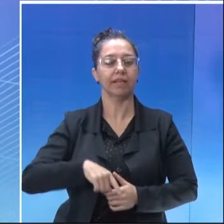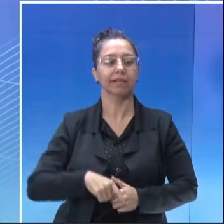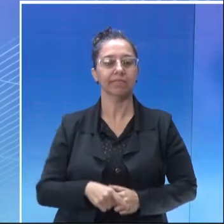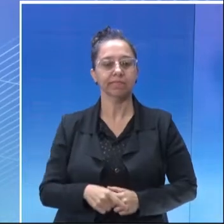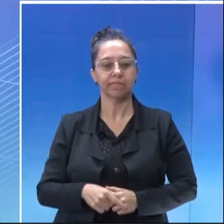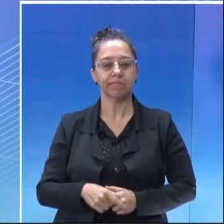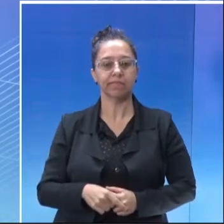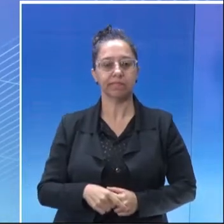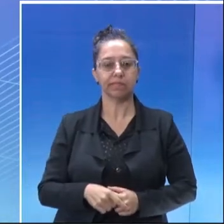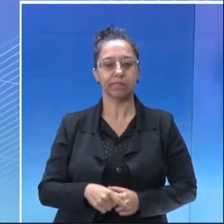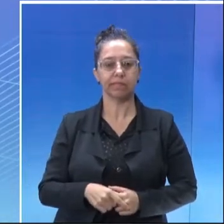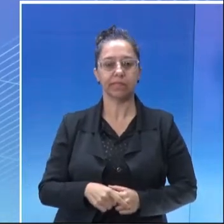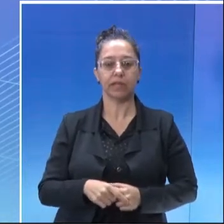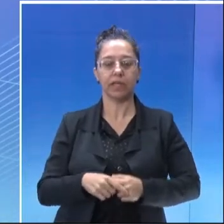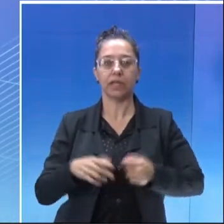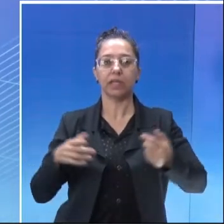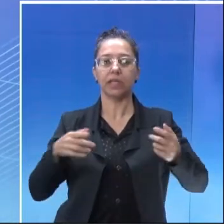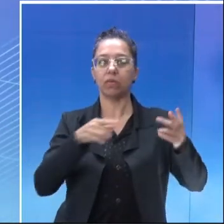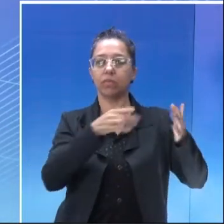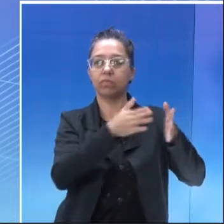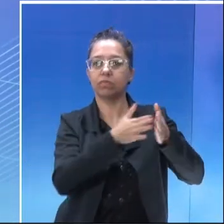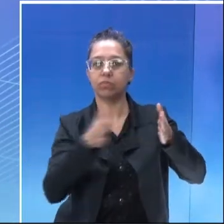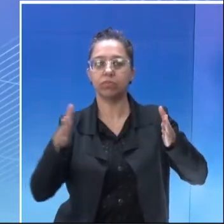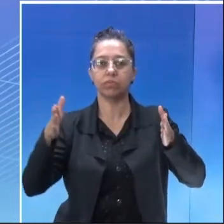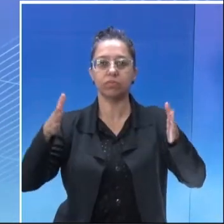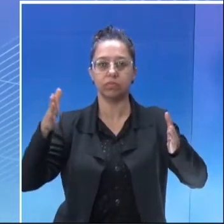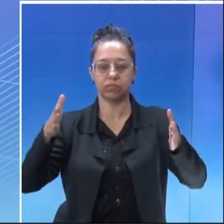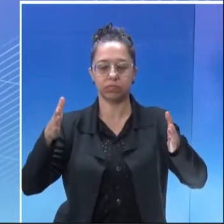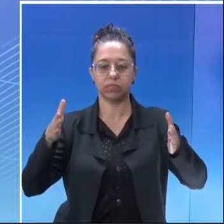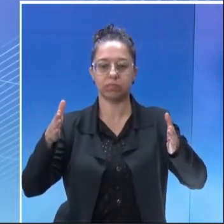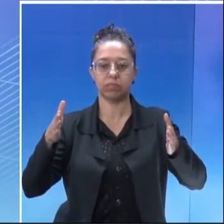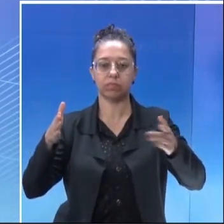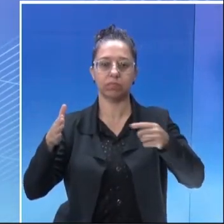modernidade. Vale lembrar que na modernidade tem até uma